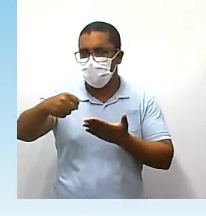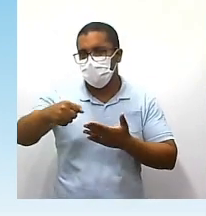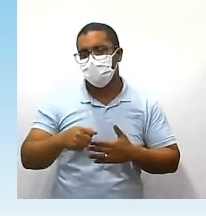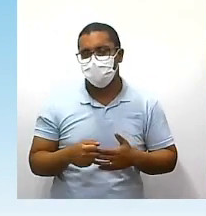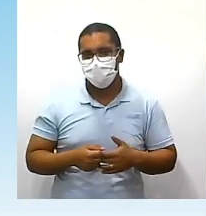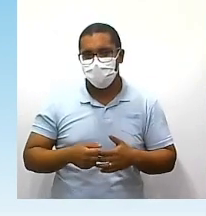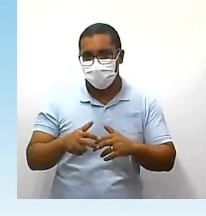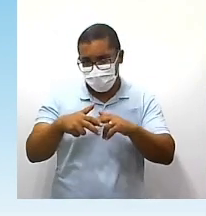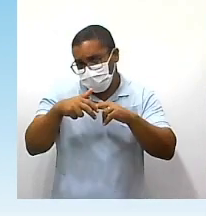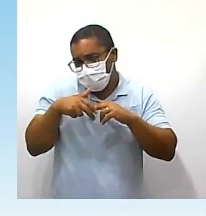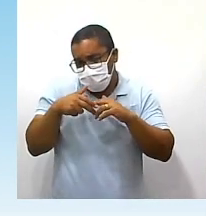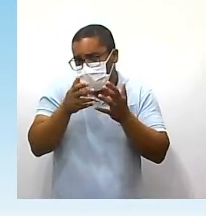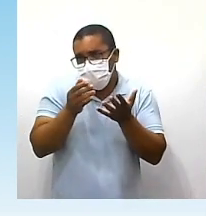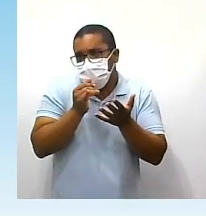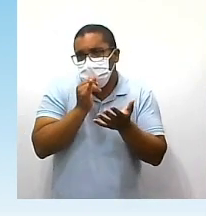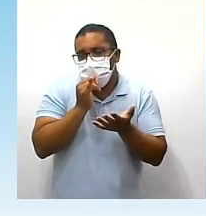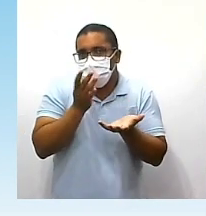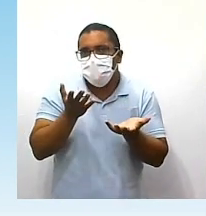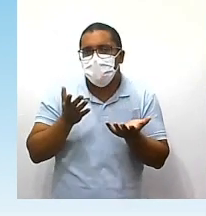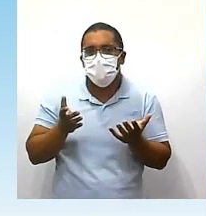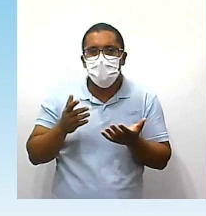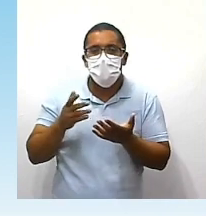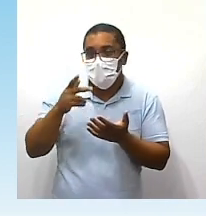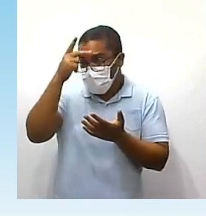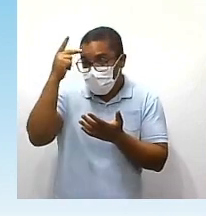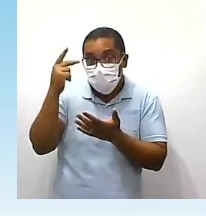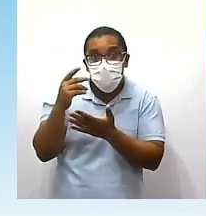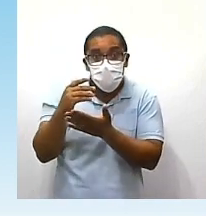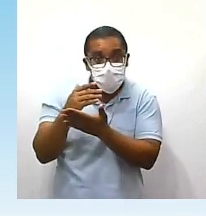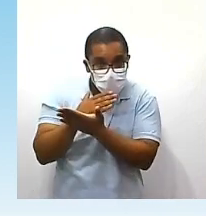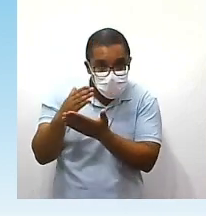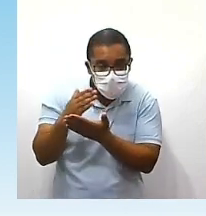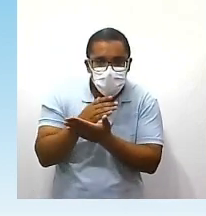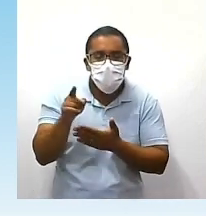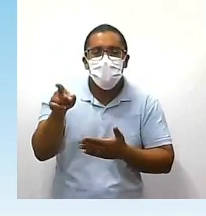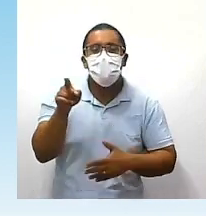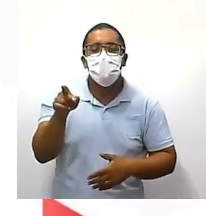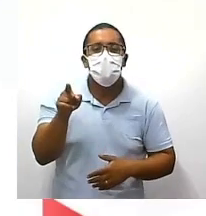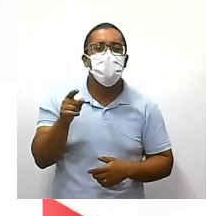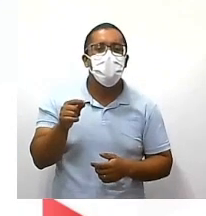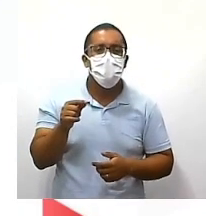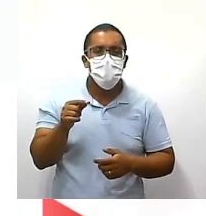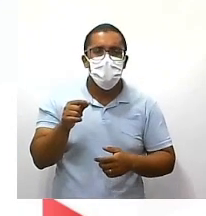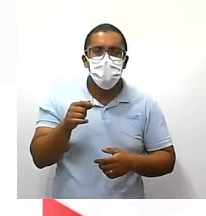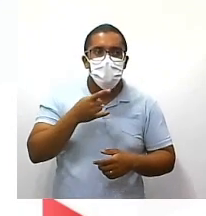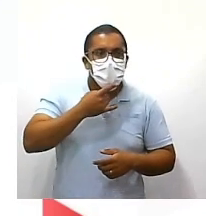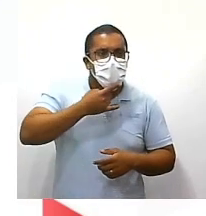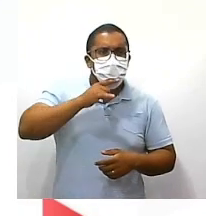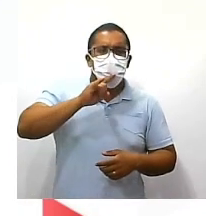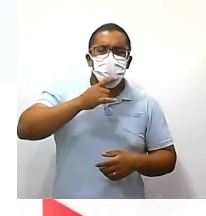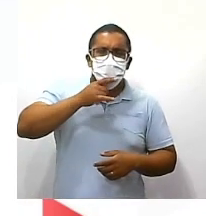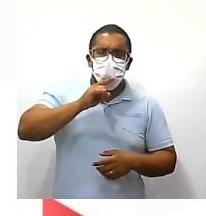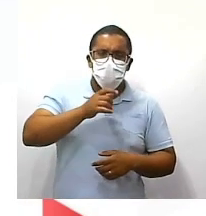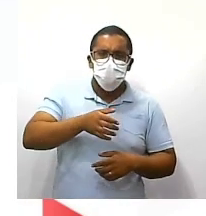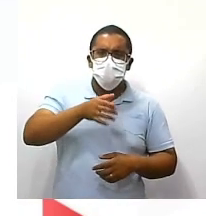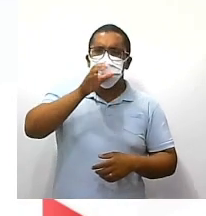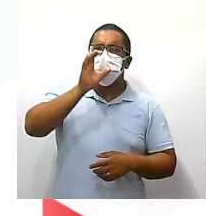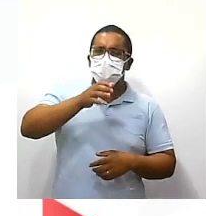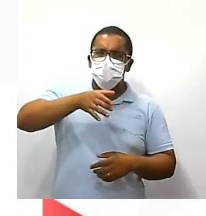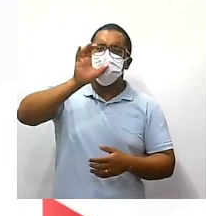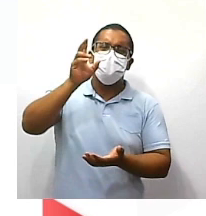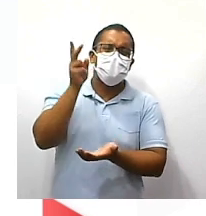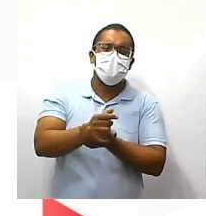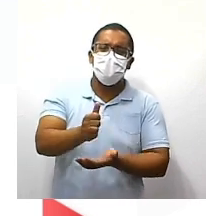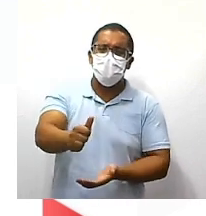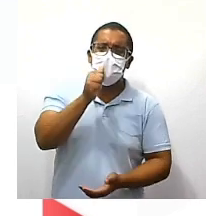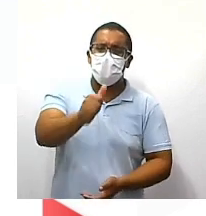vai explicar, por exemplo, por que algumas pessoas sofrem ali de alcoolismo como consequência